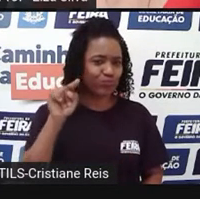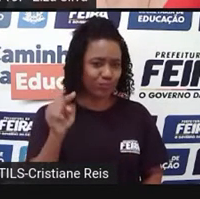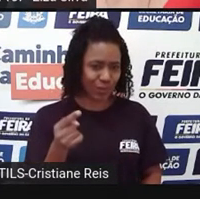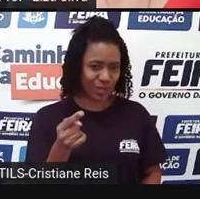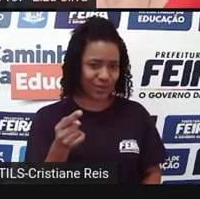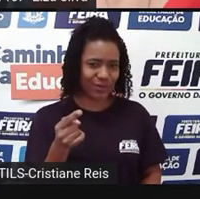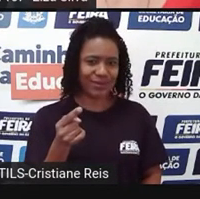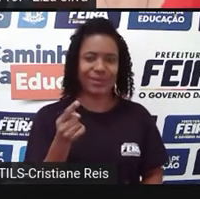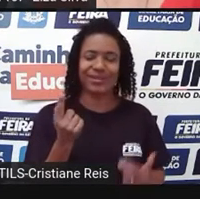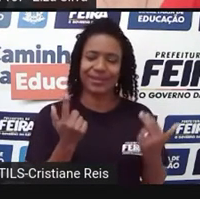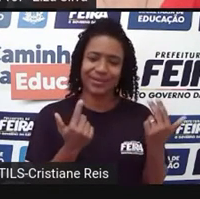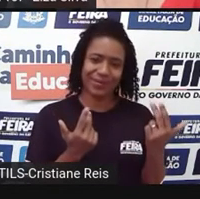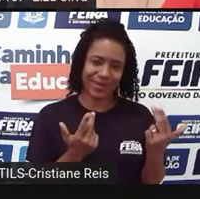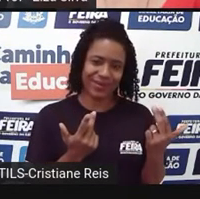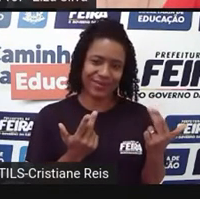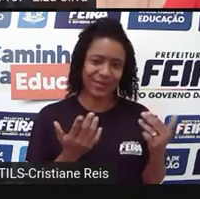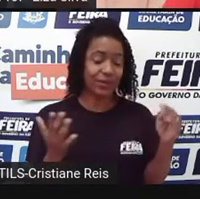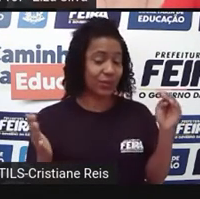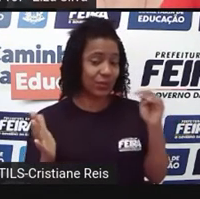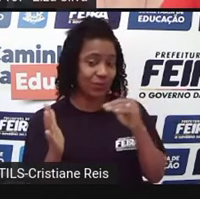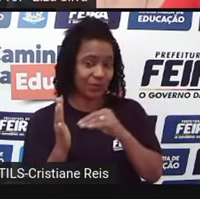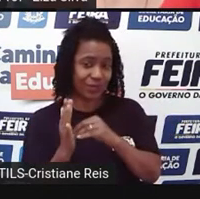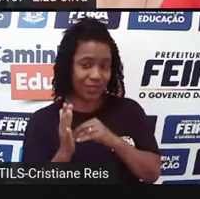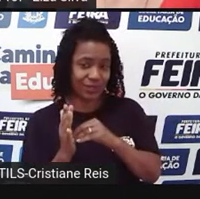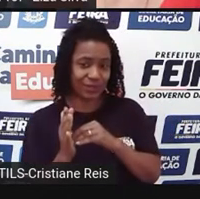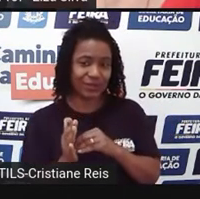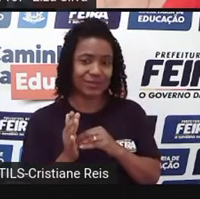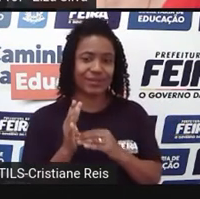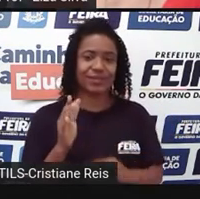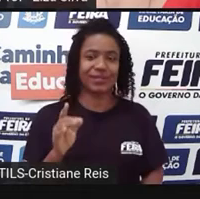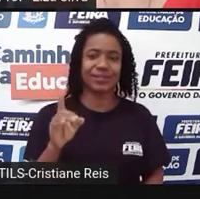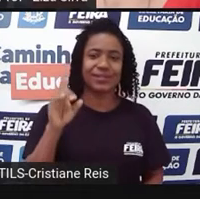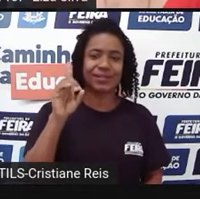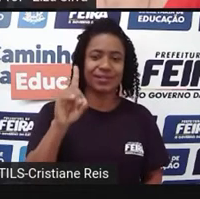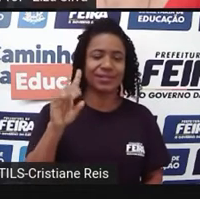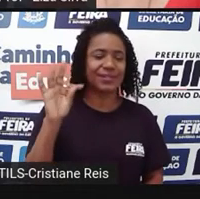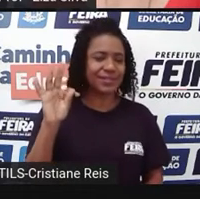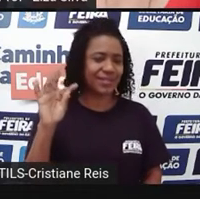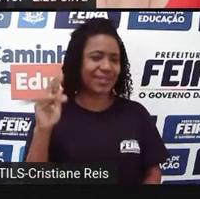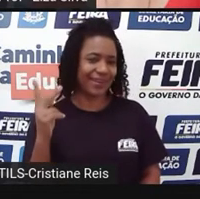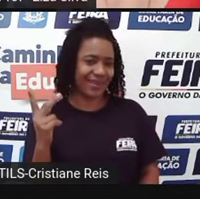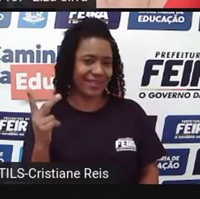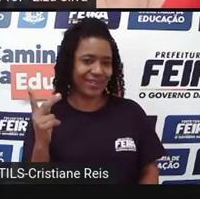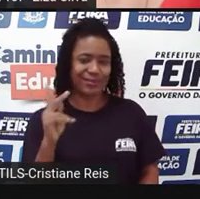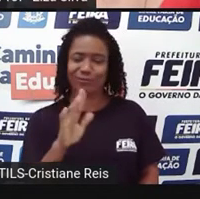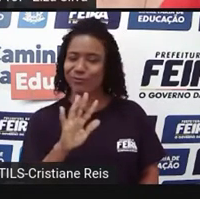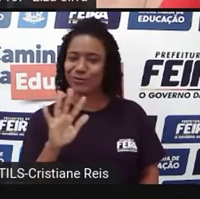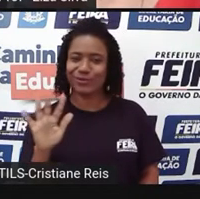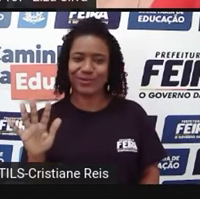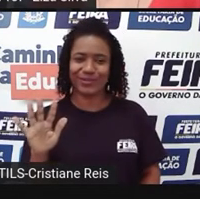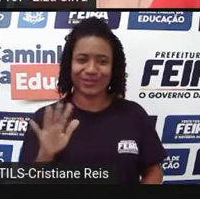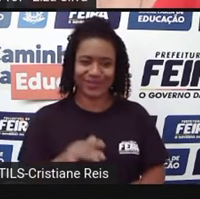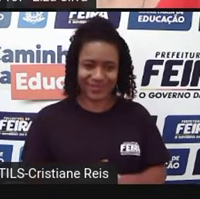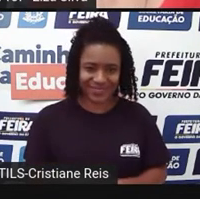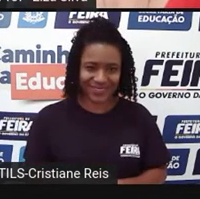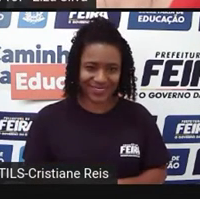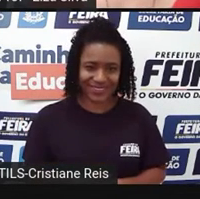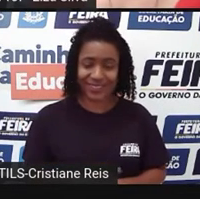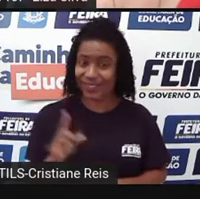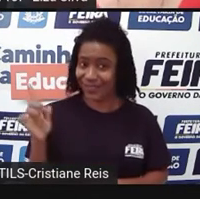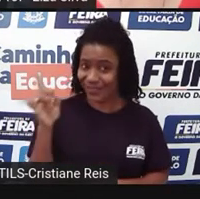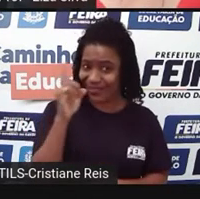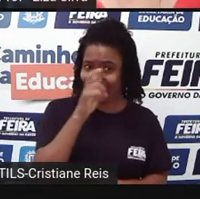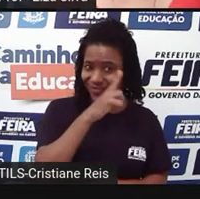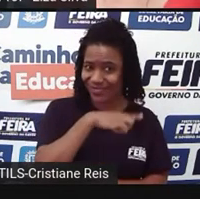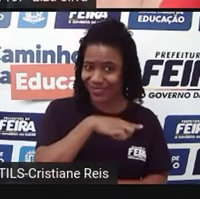salzband no final eu vou acrescentar Apenas te pedi tem H pronto não é